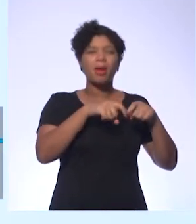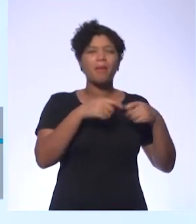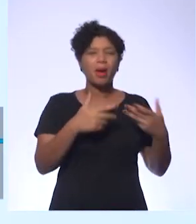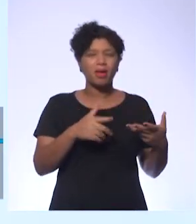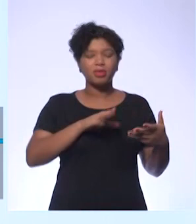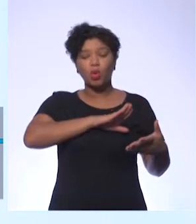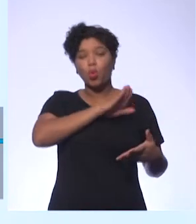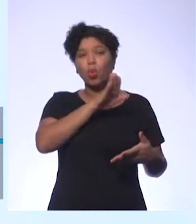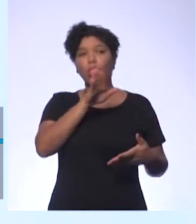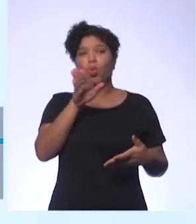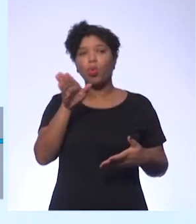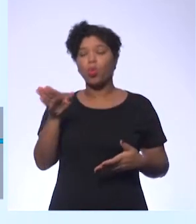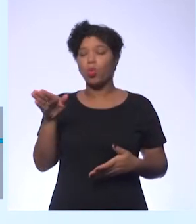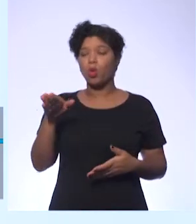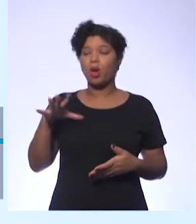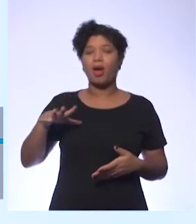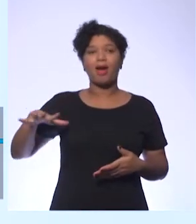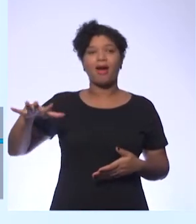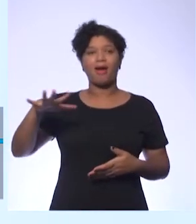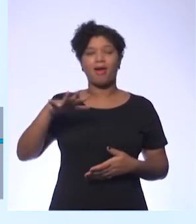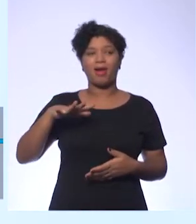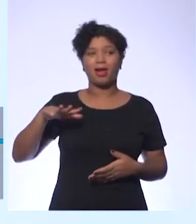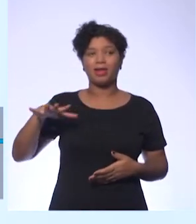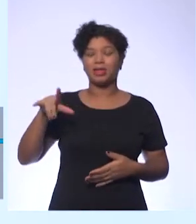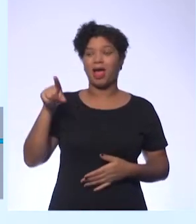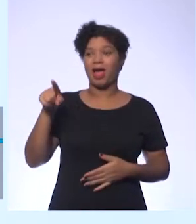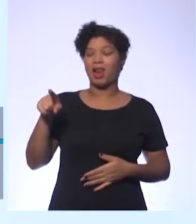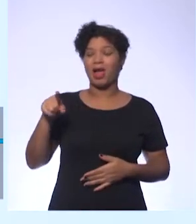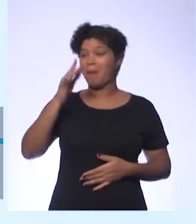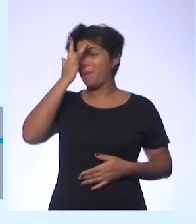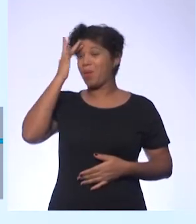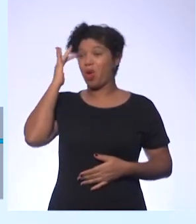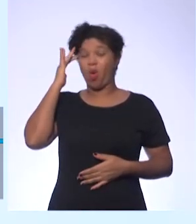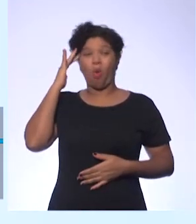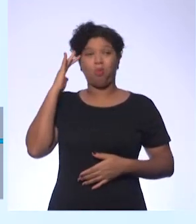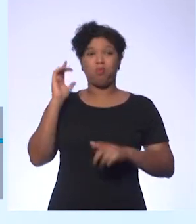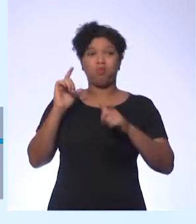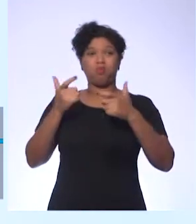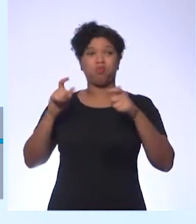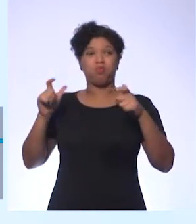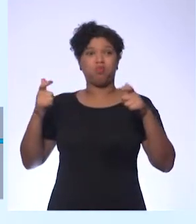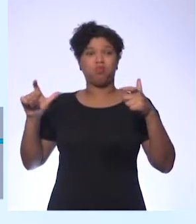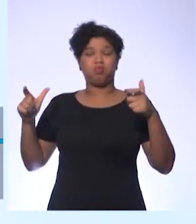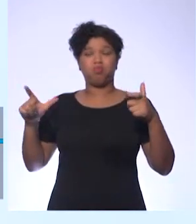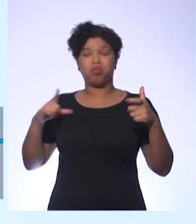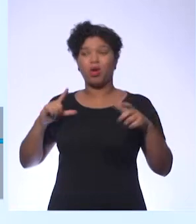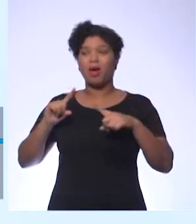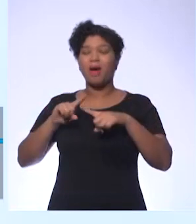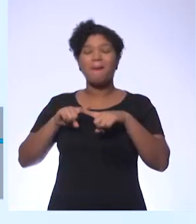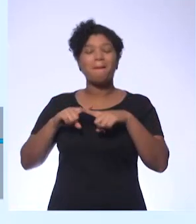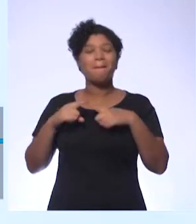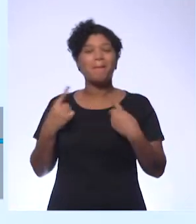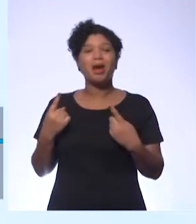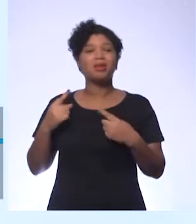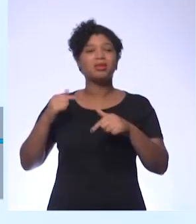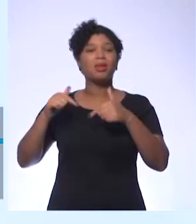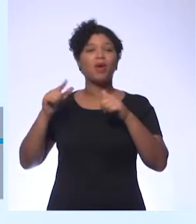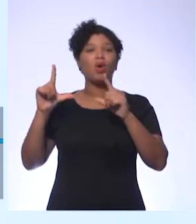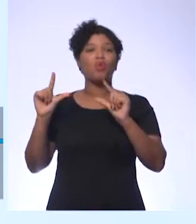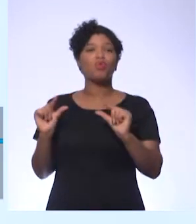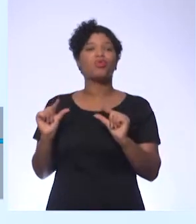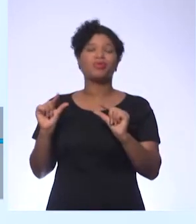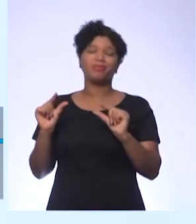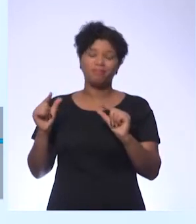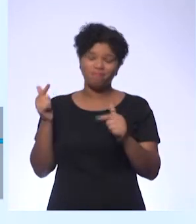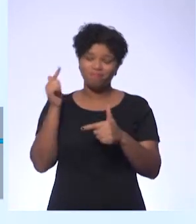as cidades. E nas cidades nós teremos muitas pessoas e pouco trabalho. E é a partir daí que começam os